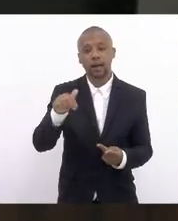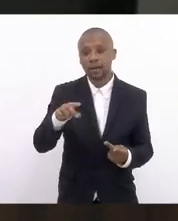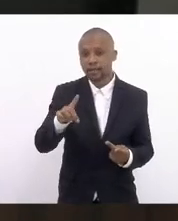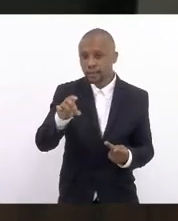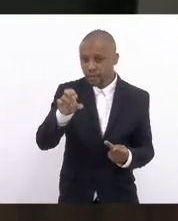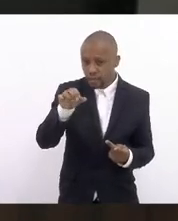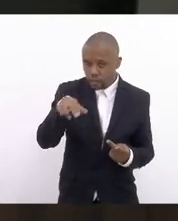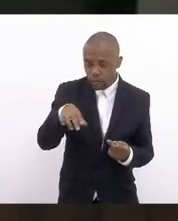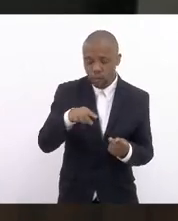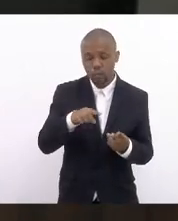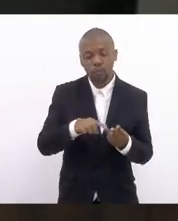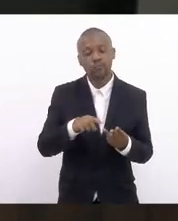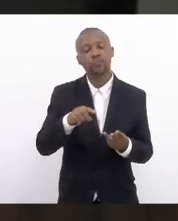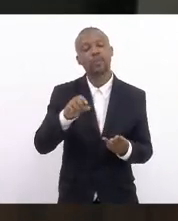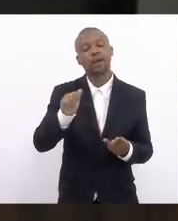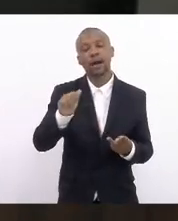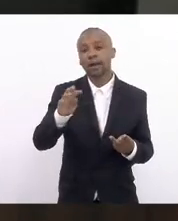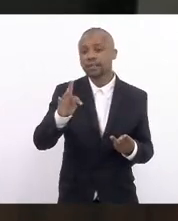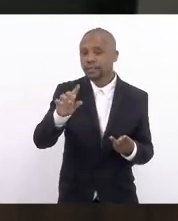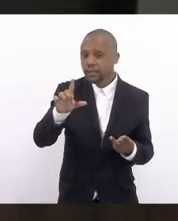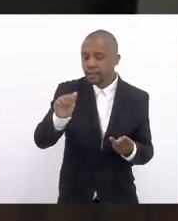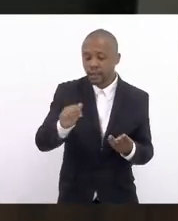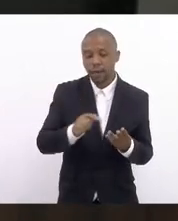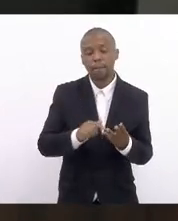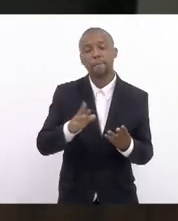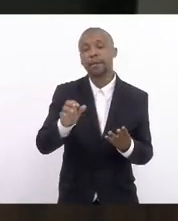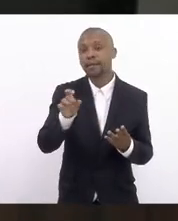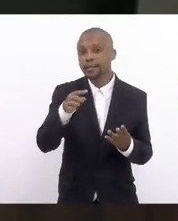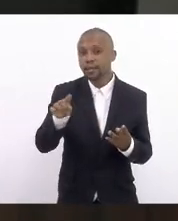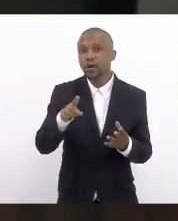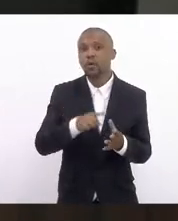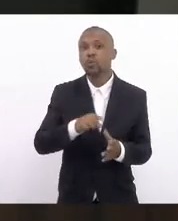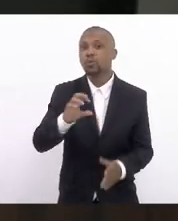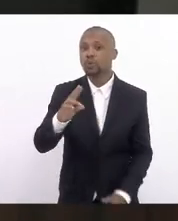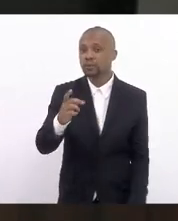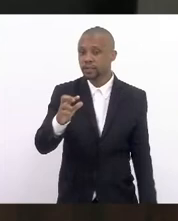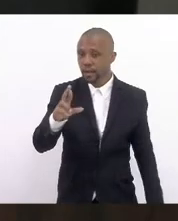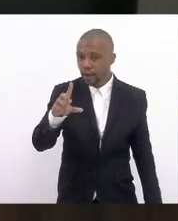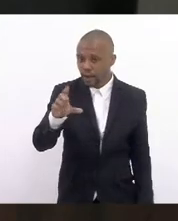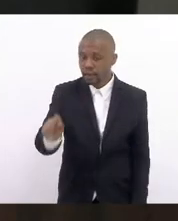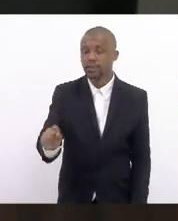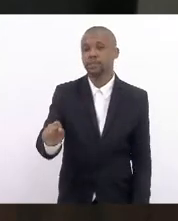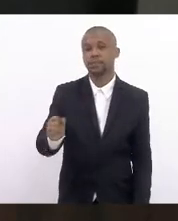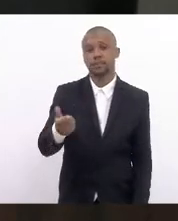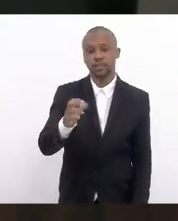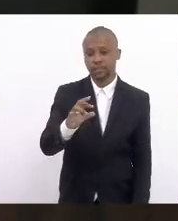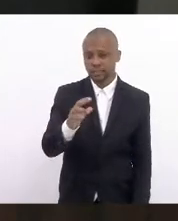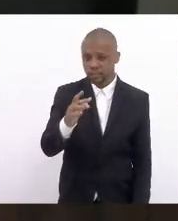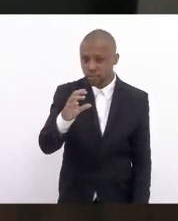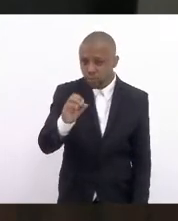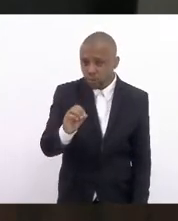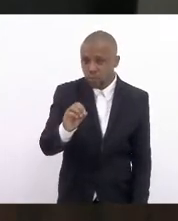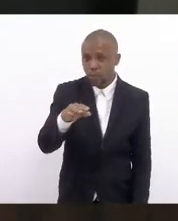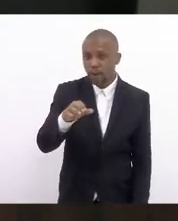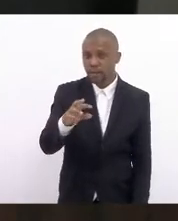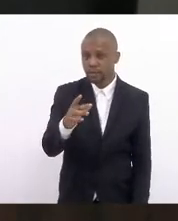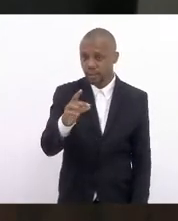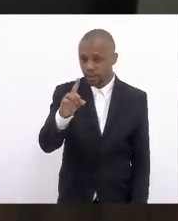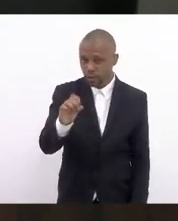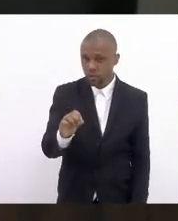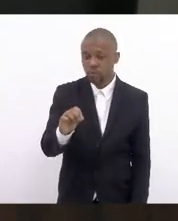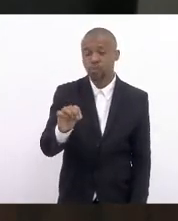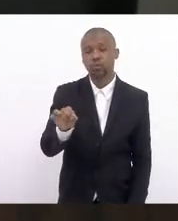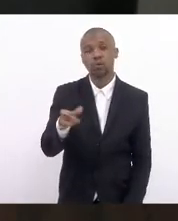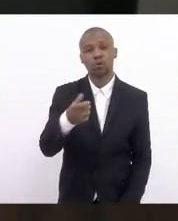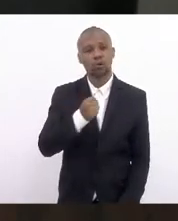Deputado Átila Nunes. Deputado Brazão. Deputado Charles Batista. Deputado Chico Machado. Deputado Chiquinho da Mangueira, deputado